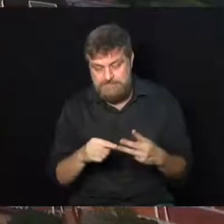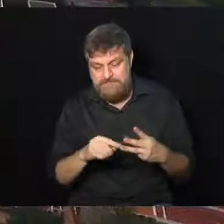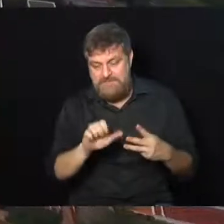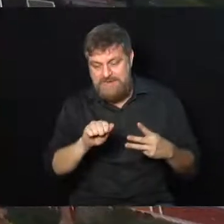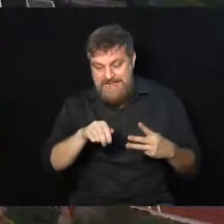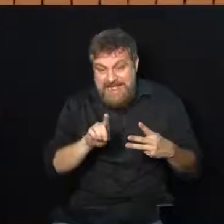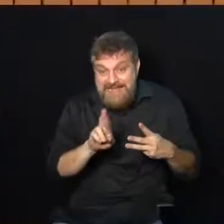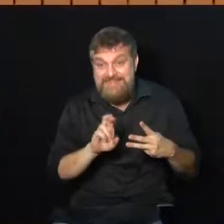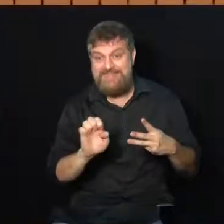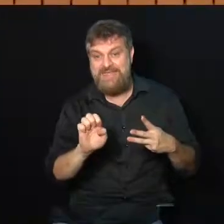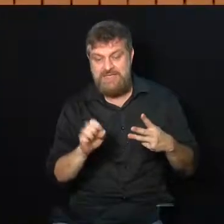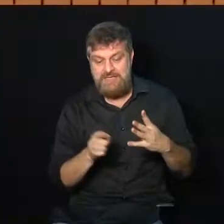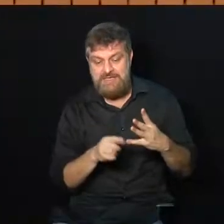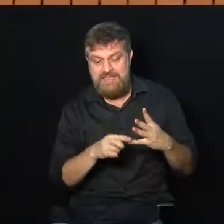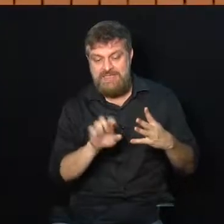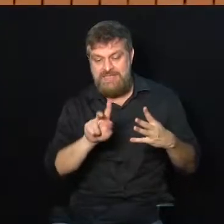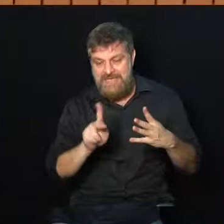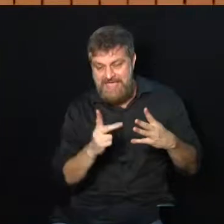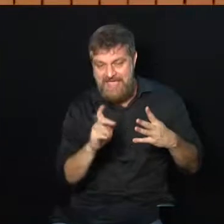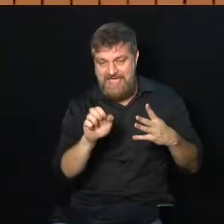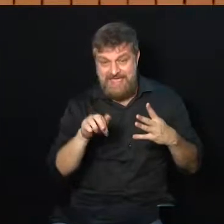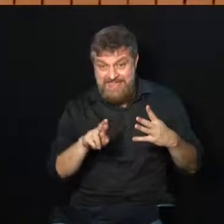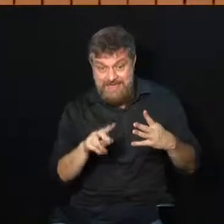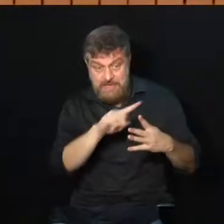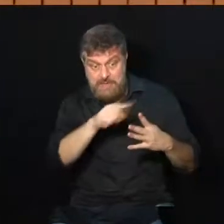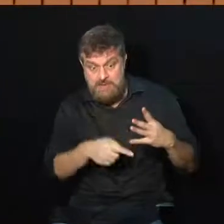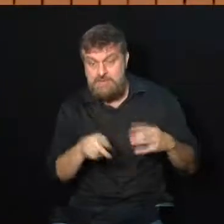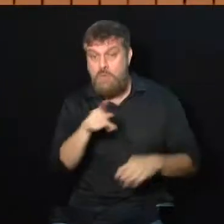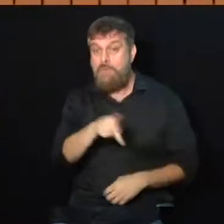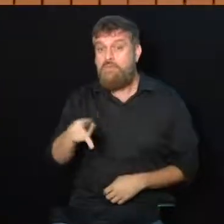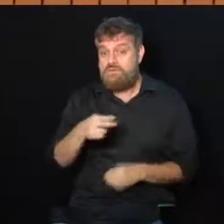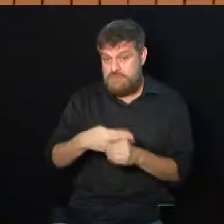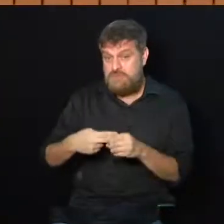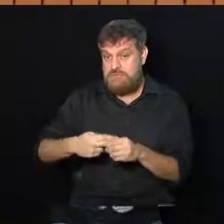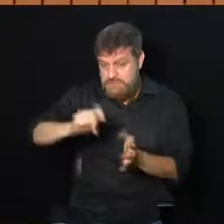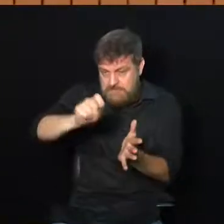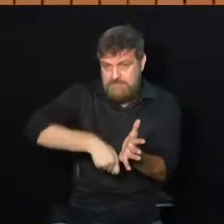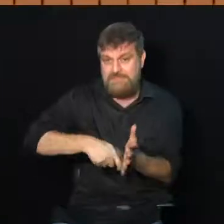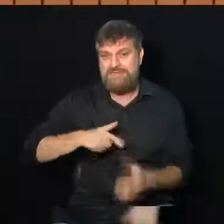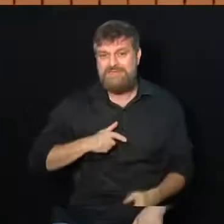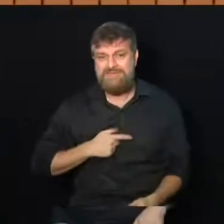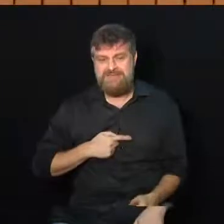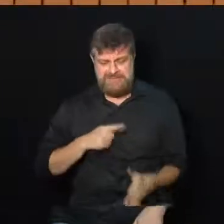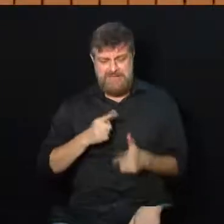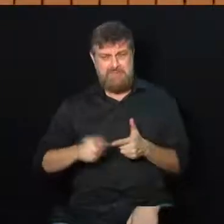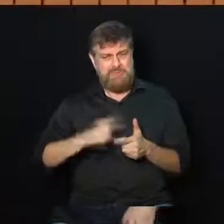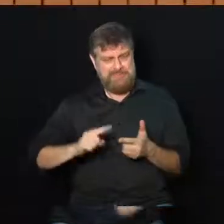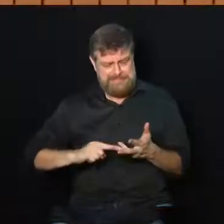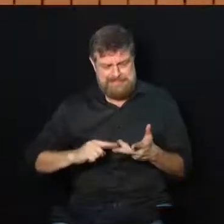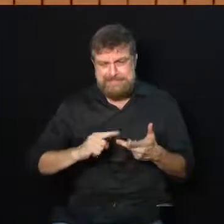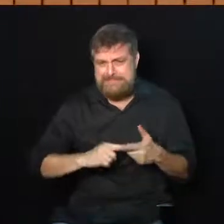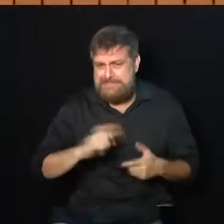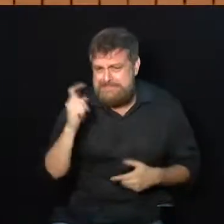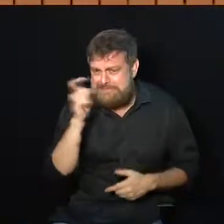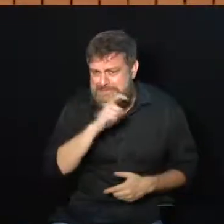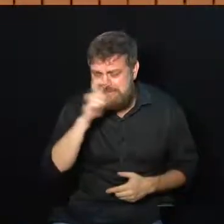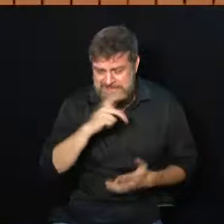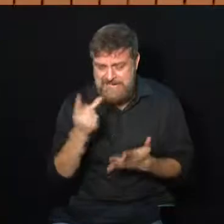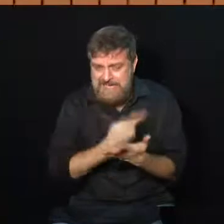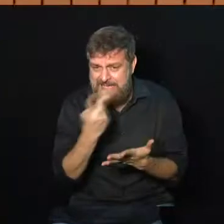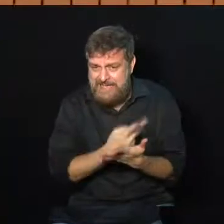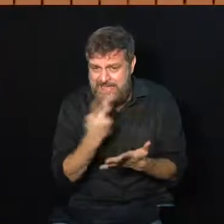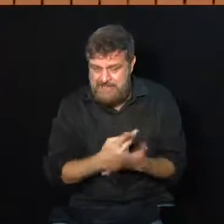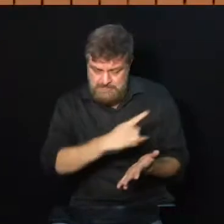Passo Santos e Henrique Sá. Então são questões muito graves, tem uma série de dados apontados aqui mostrando